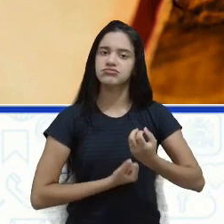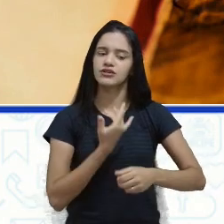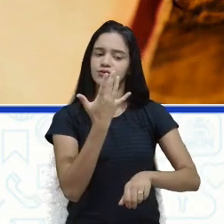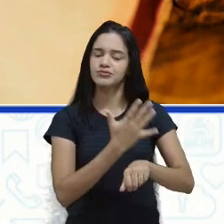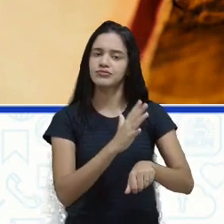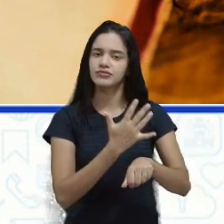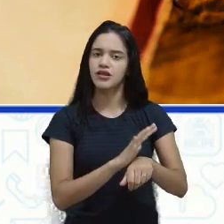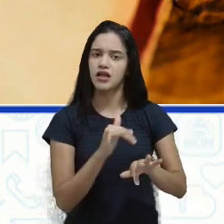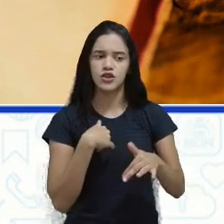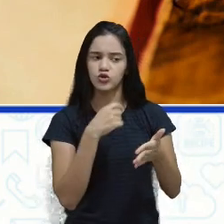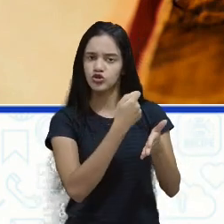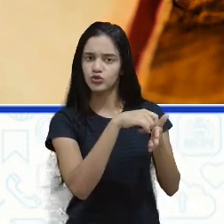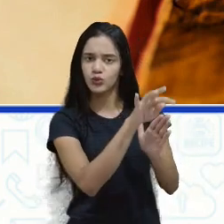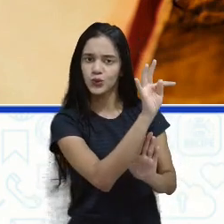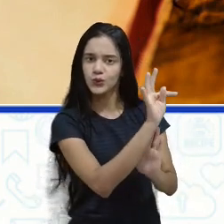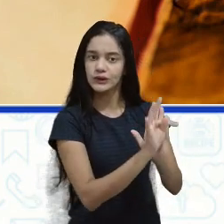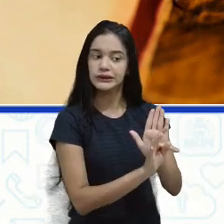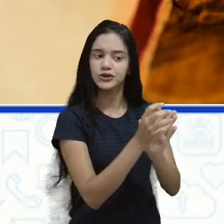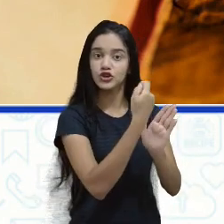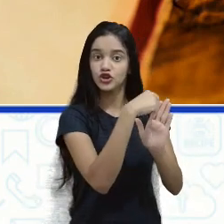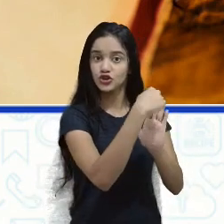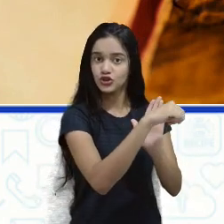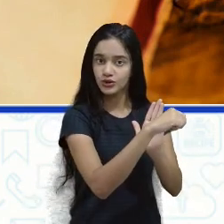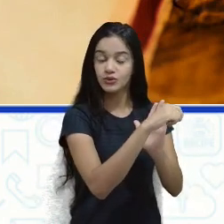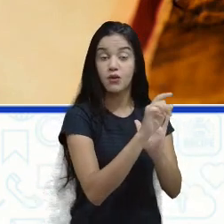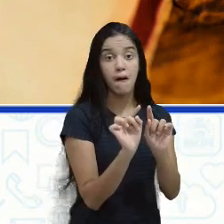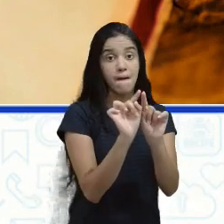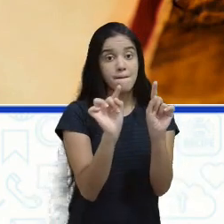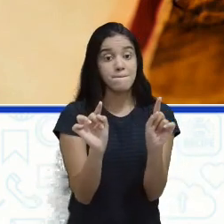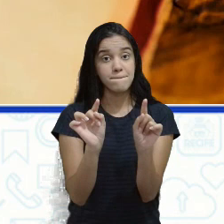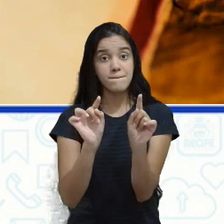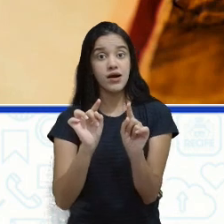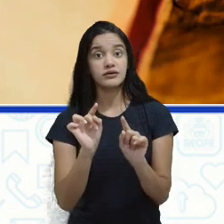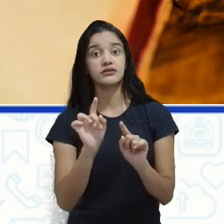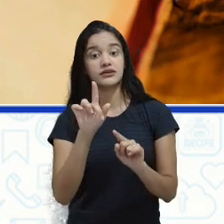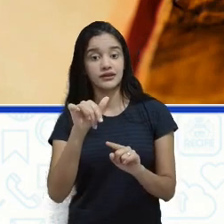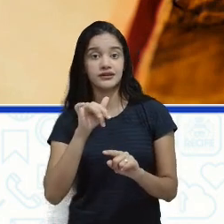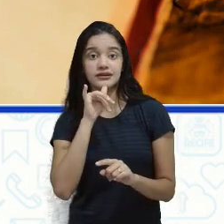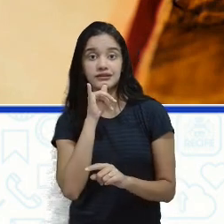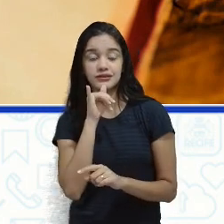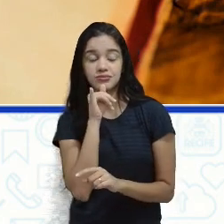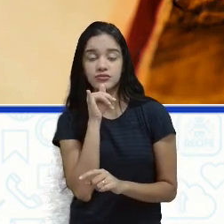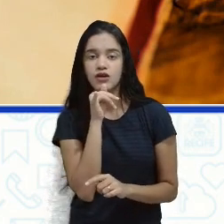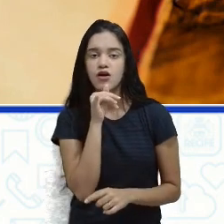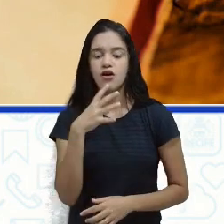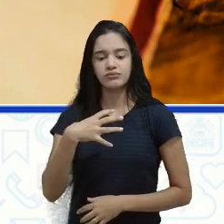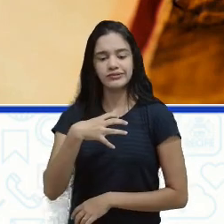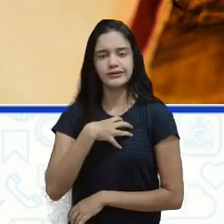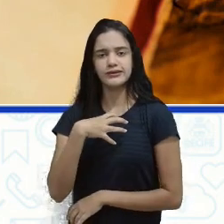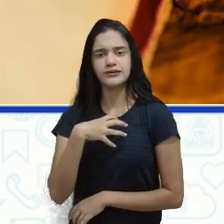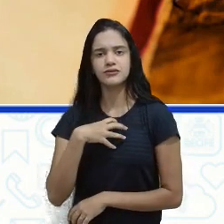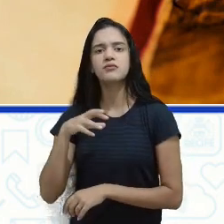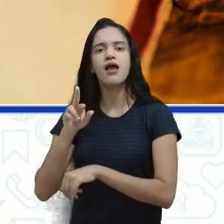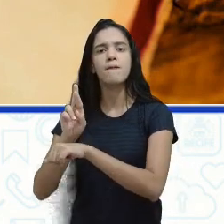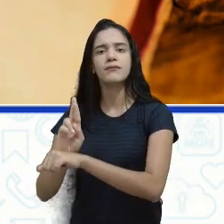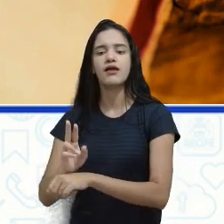faz um texto, ela não faz aquele texto escrito, mas o seu quadro representa a poesia